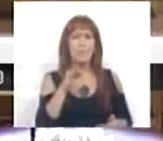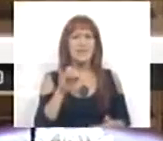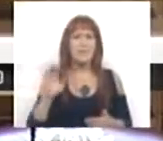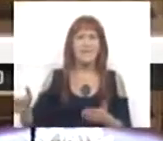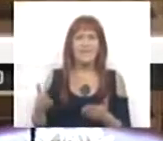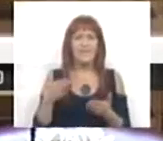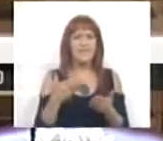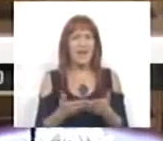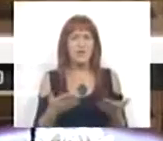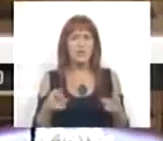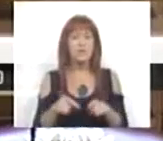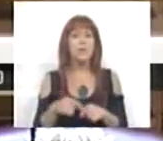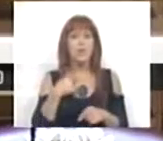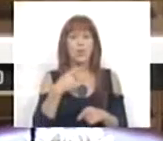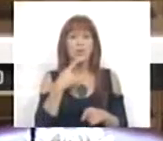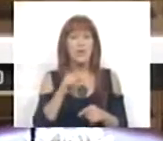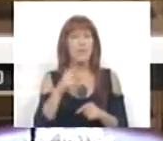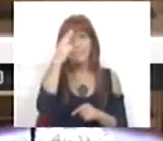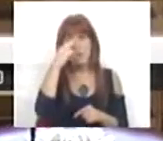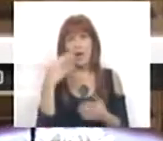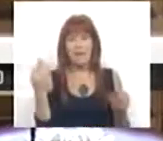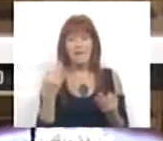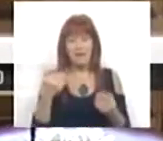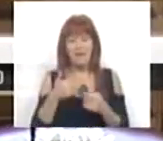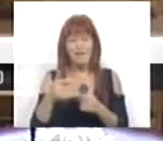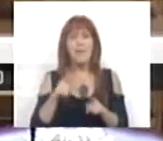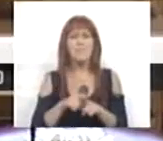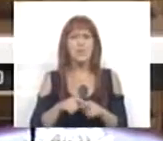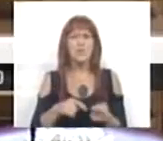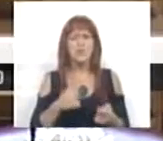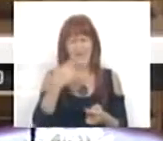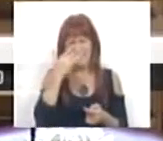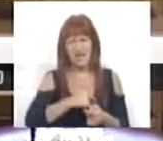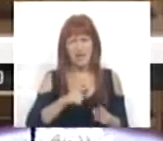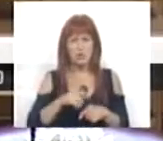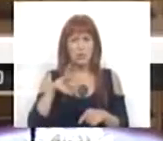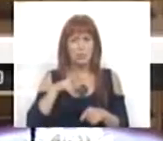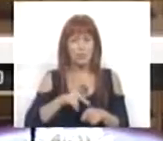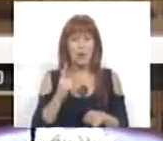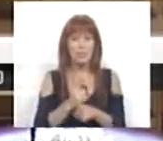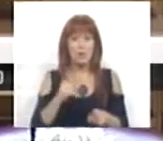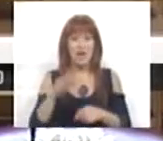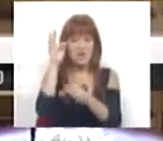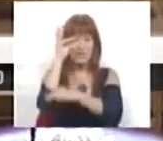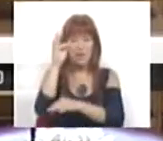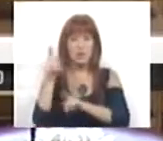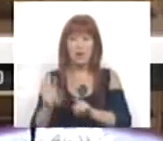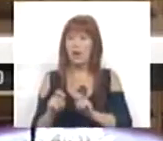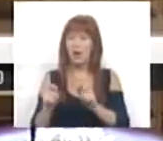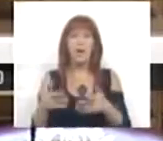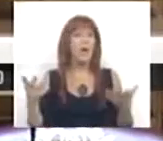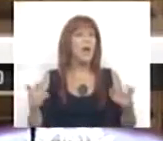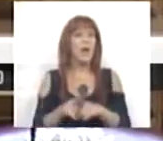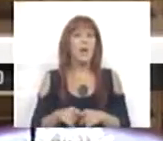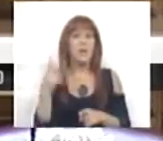Partido Comunista. Direi que ficará para a história, mas bem negra deste país, porque passaram as freguesias